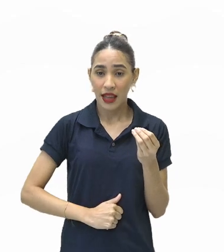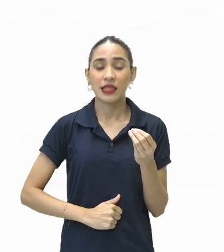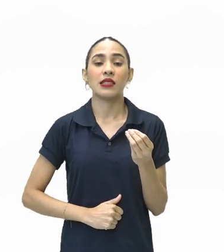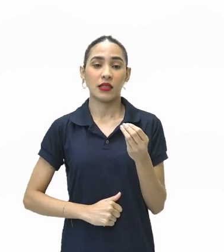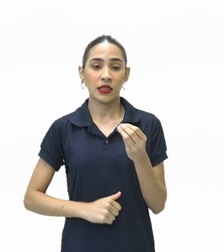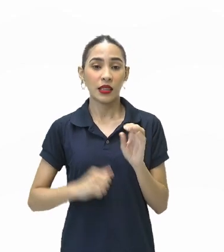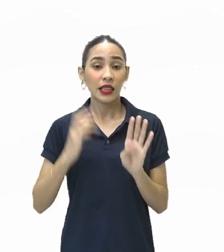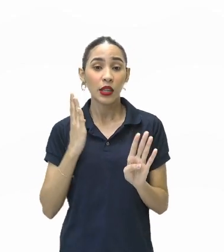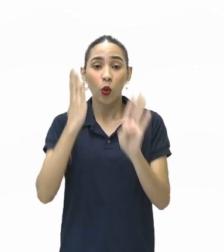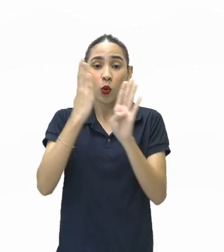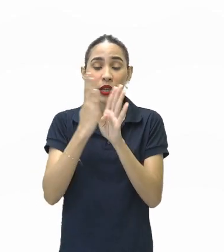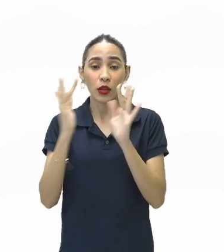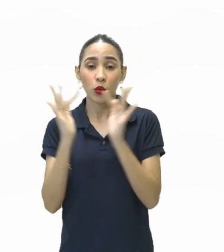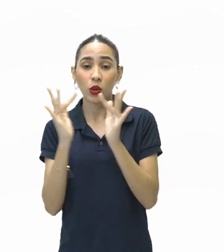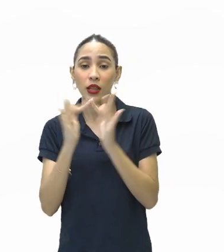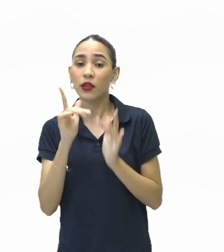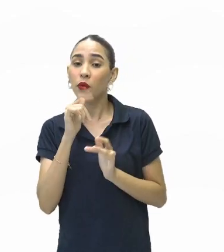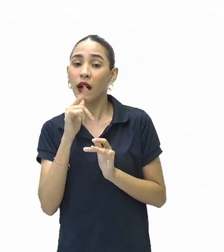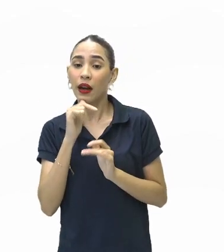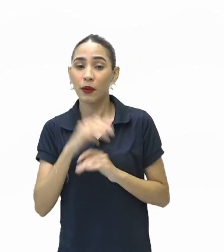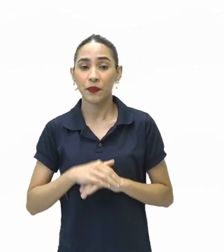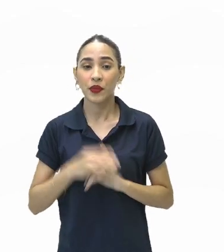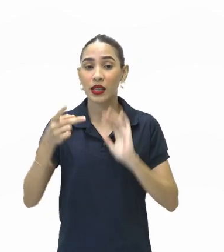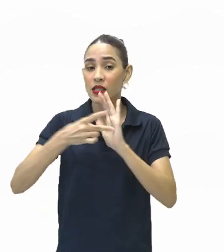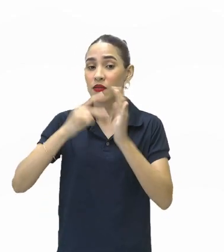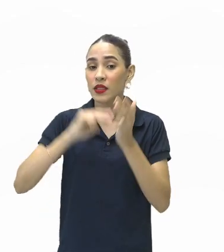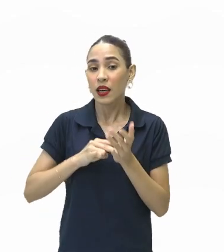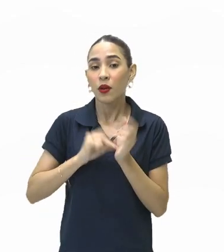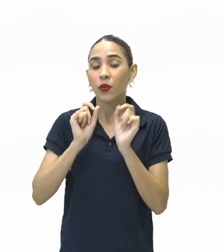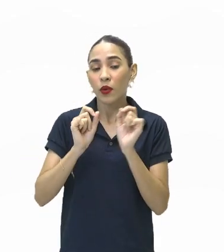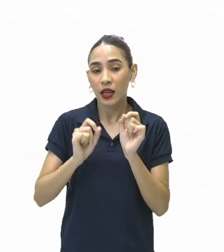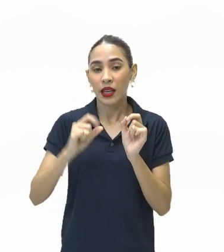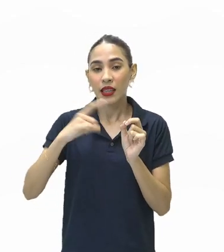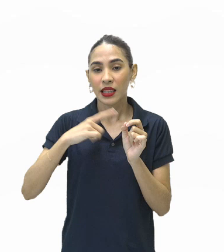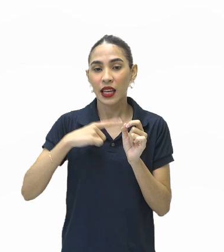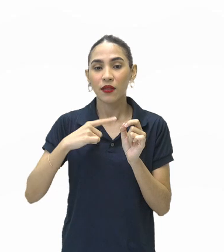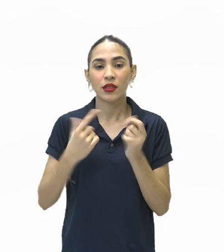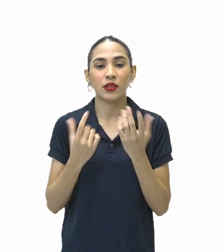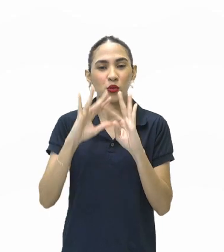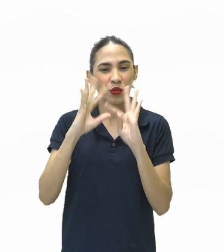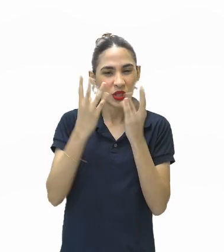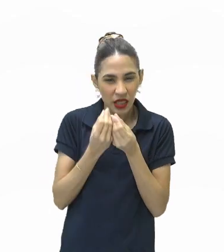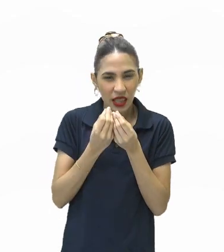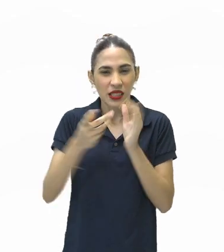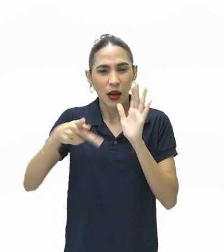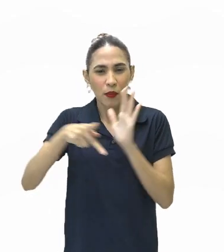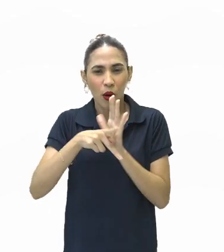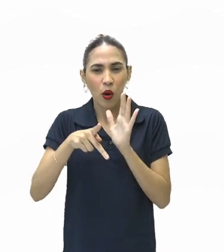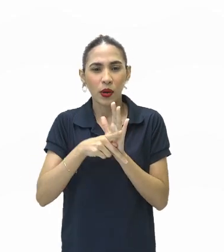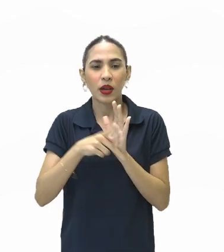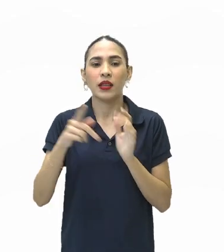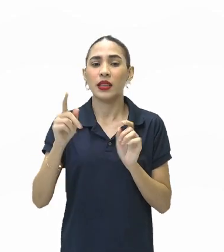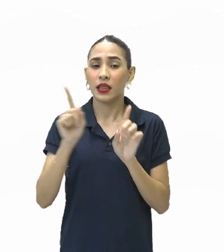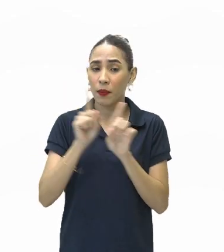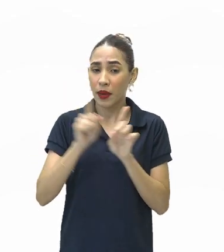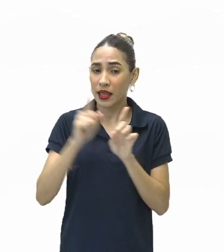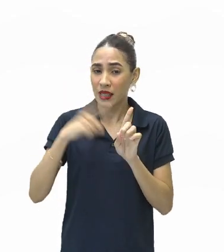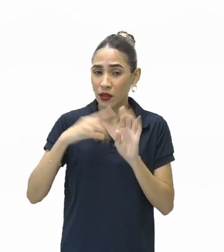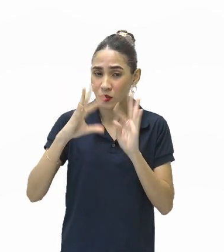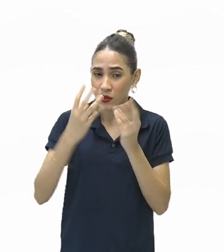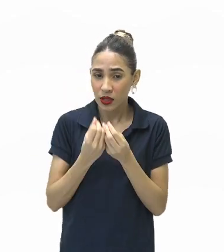quando encontrados na água, significa que ela recebeu esgotos domésticos, podendo conter